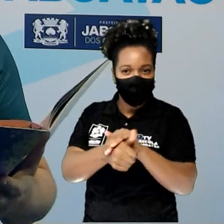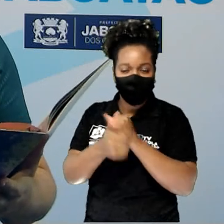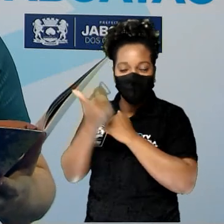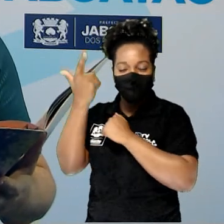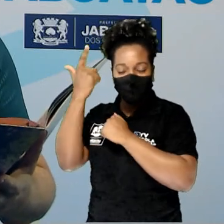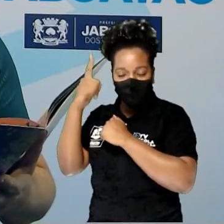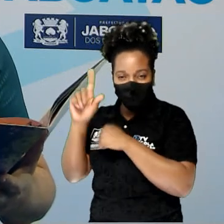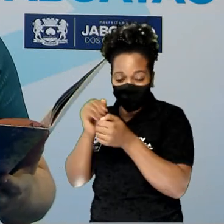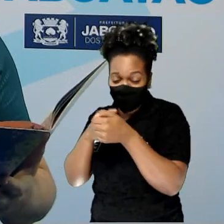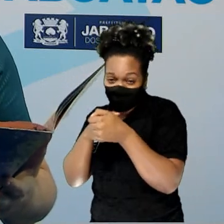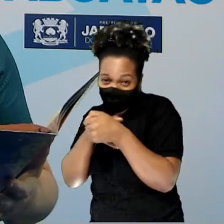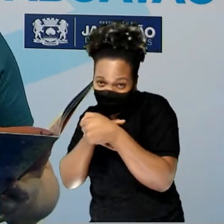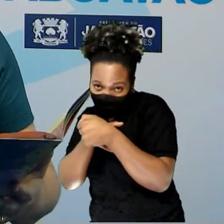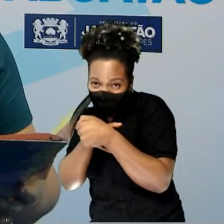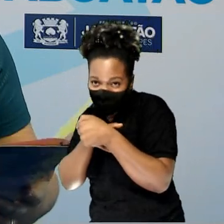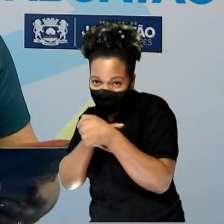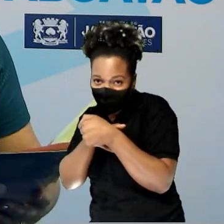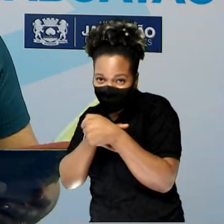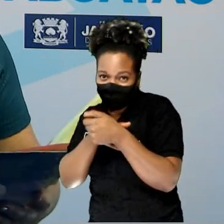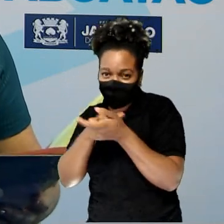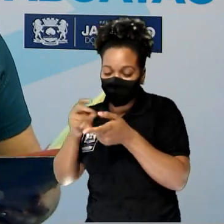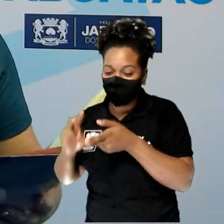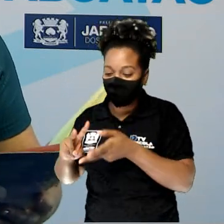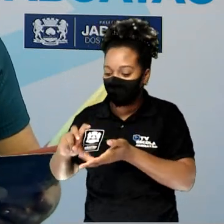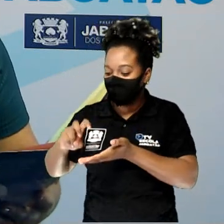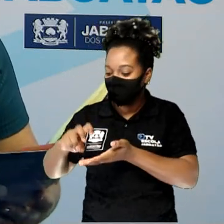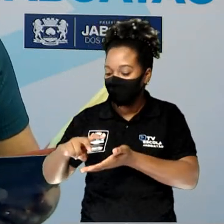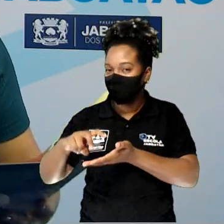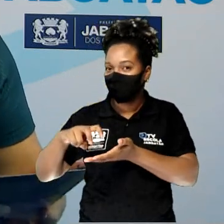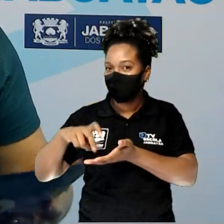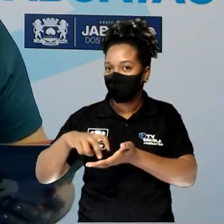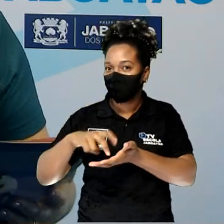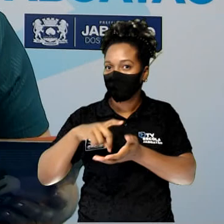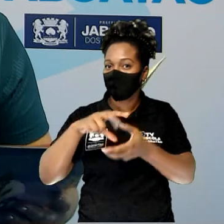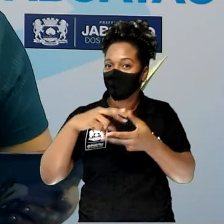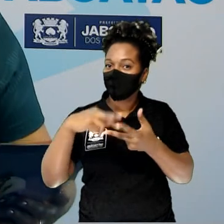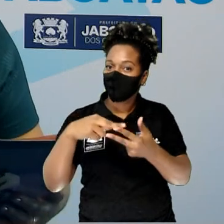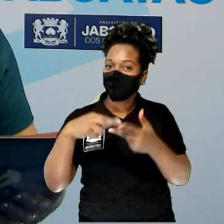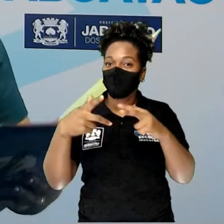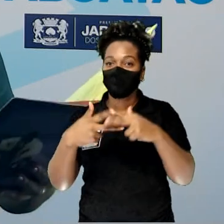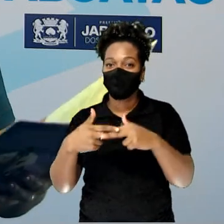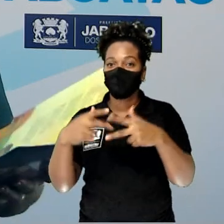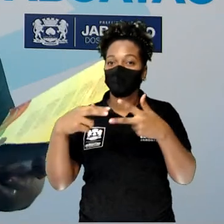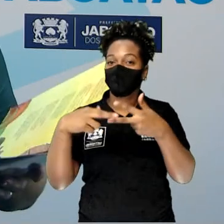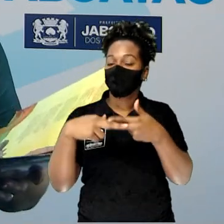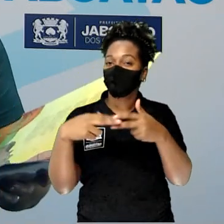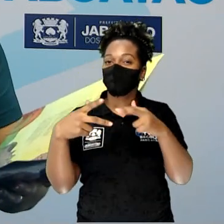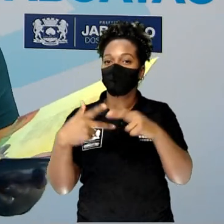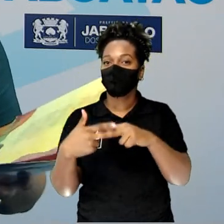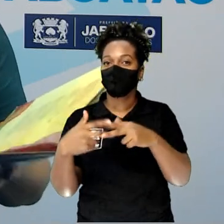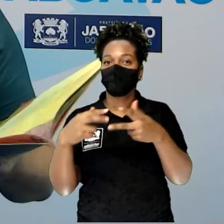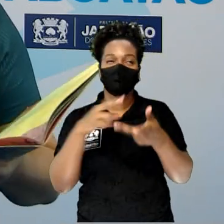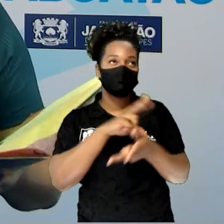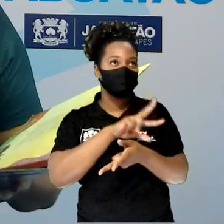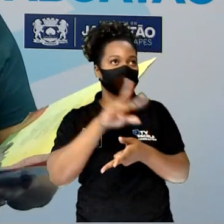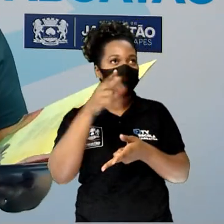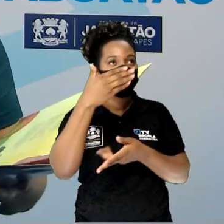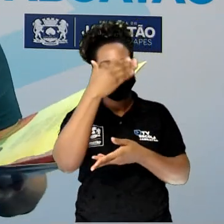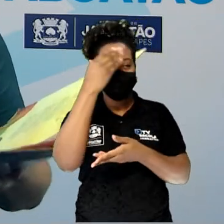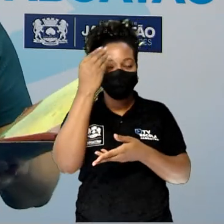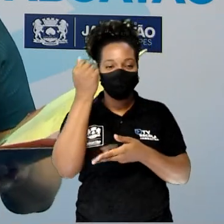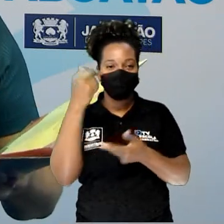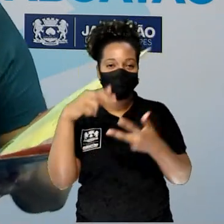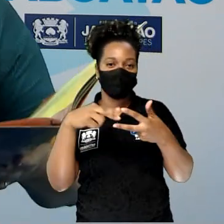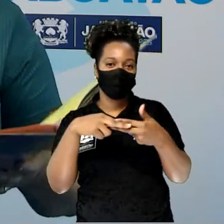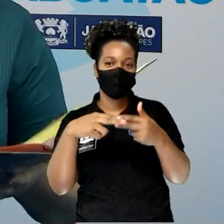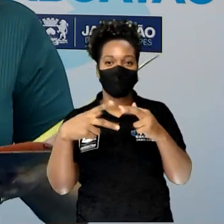ataque confiante e bem decidido e seguia pelo caminho cantando: Carambola, carambola, não posso esquecer